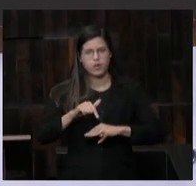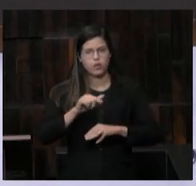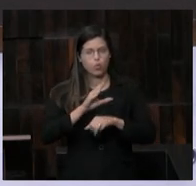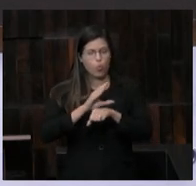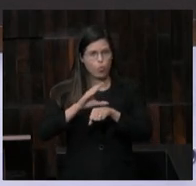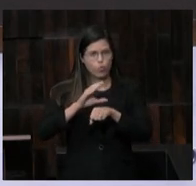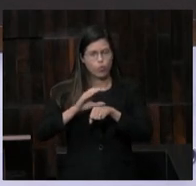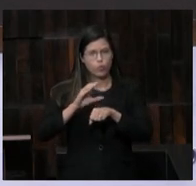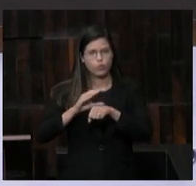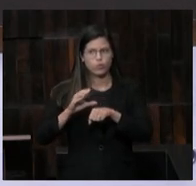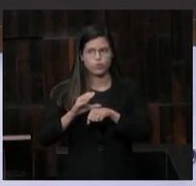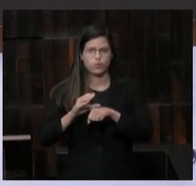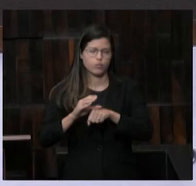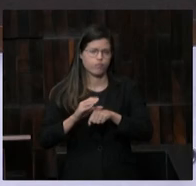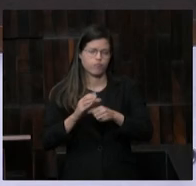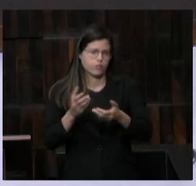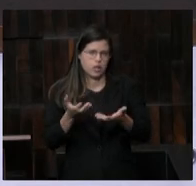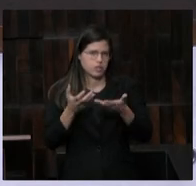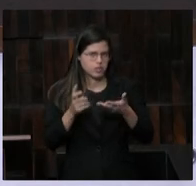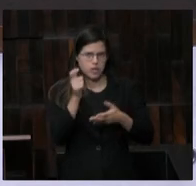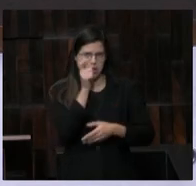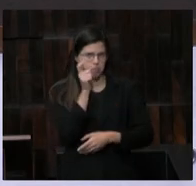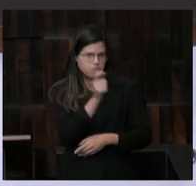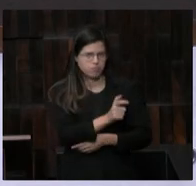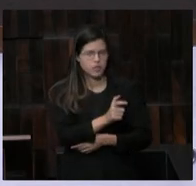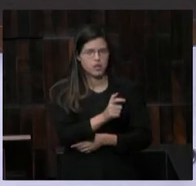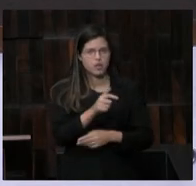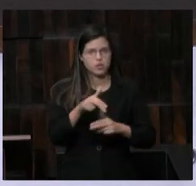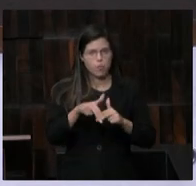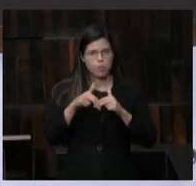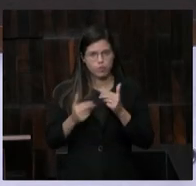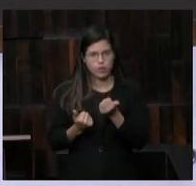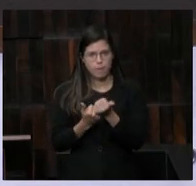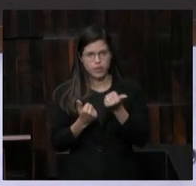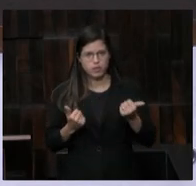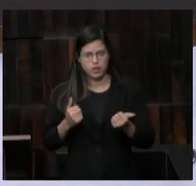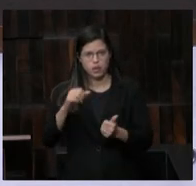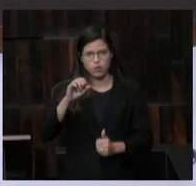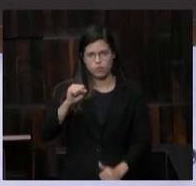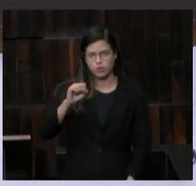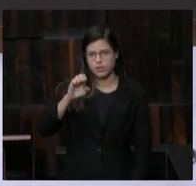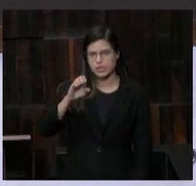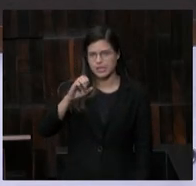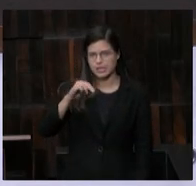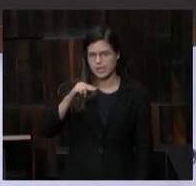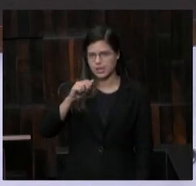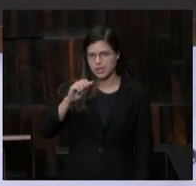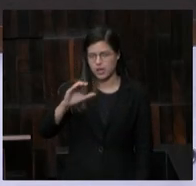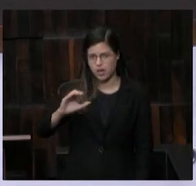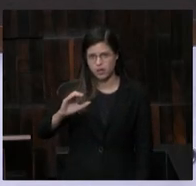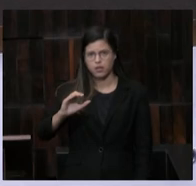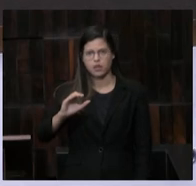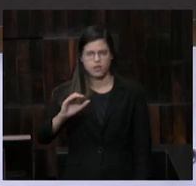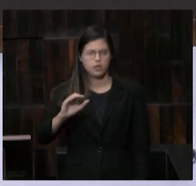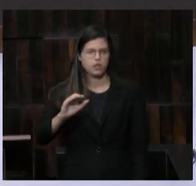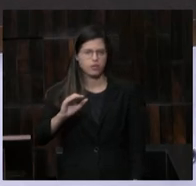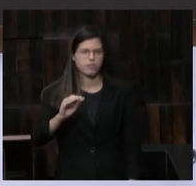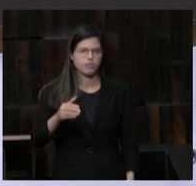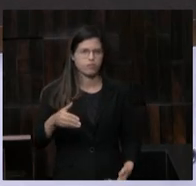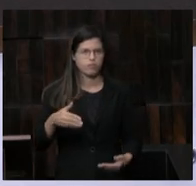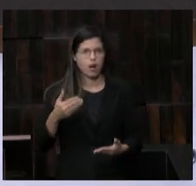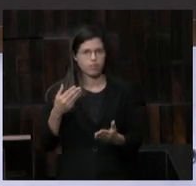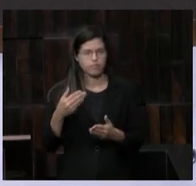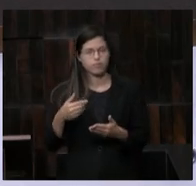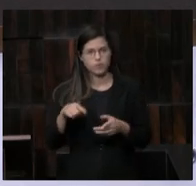cursos que eles tiverem interesse, por isso, essa parceria também com o SENAC, que vem com essa formação profissional, para a inclusão